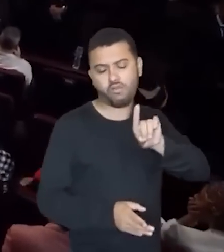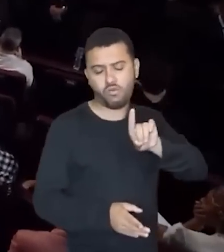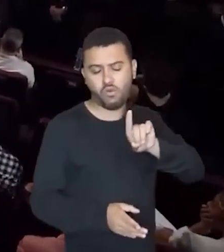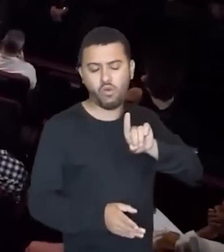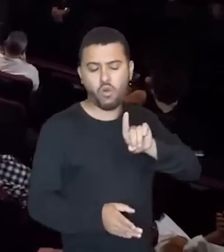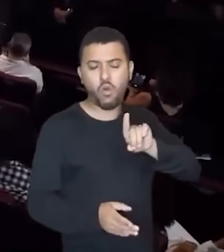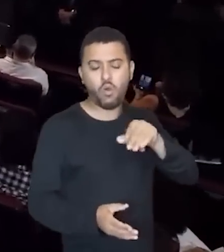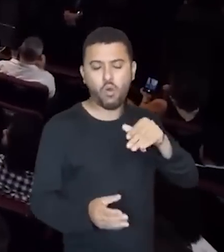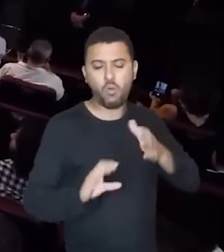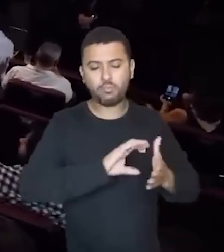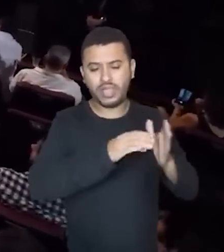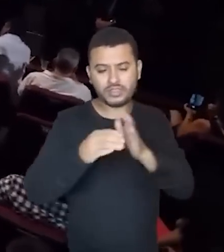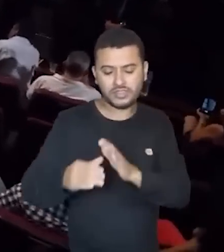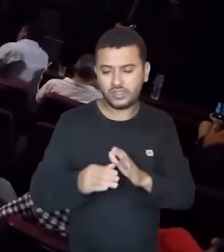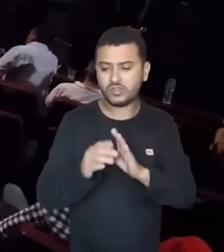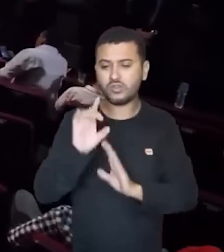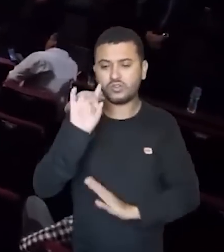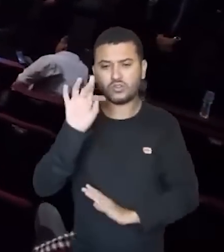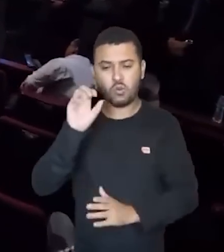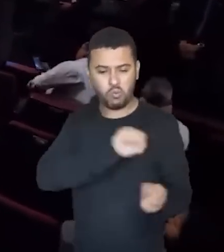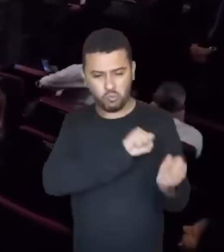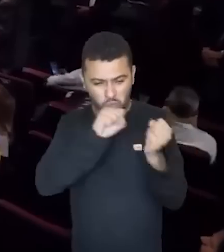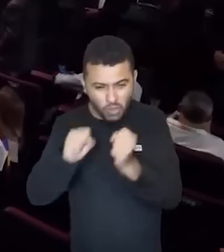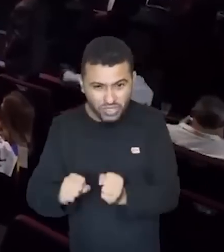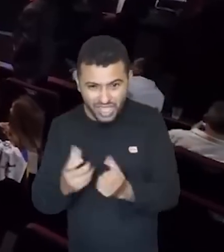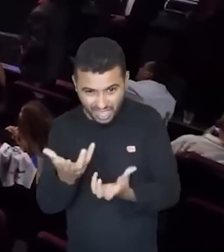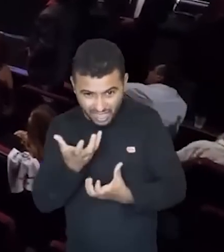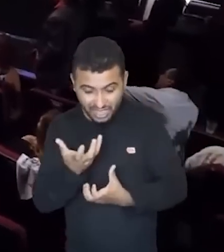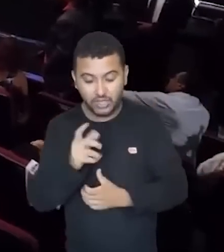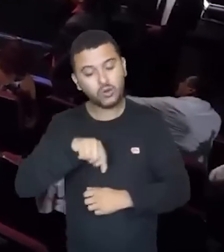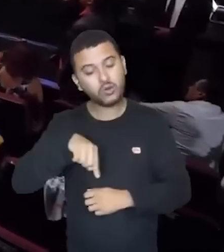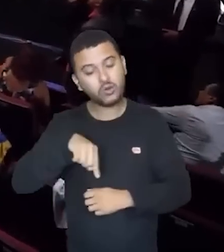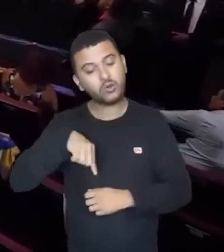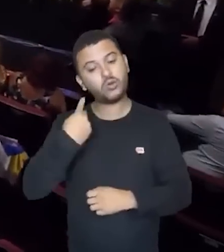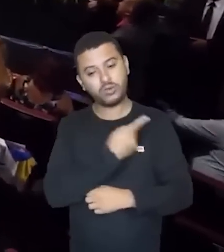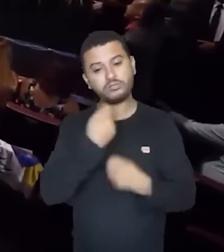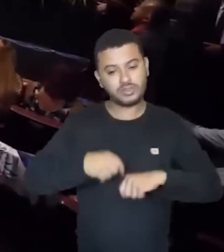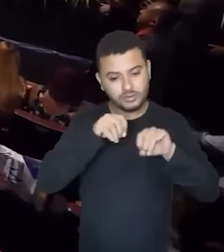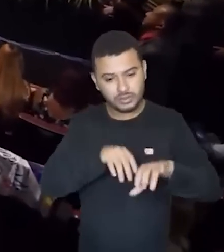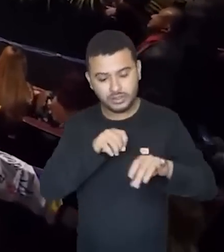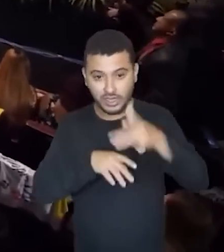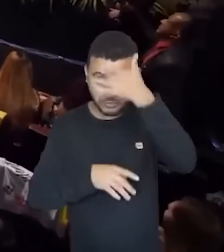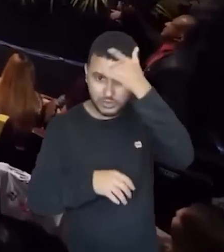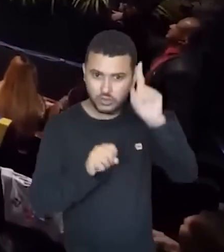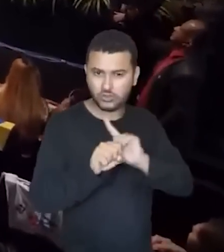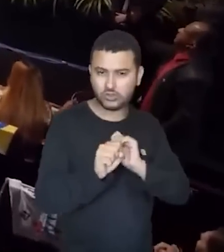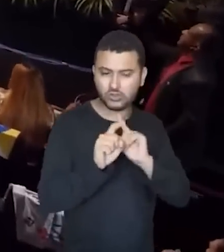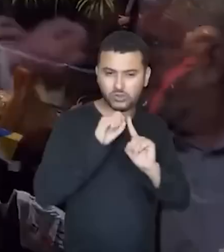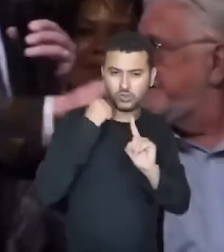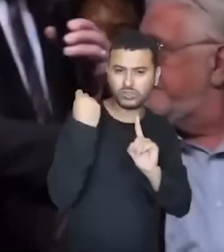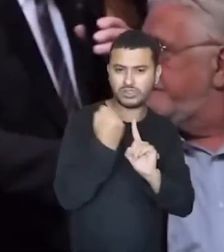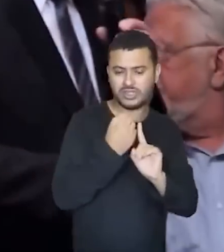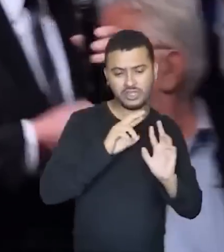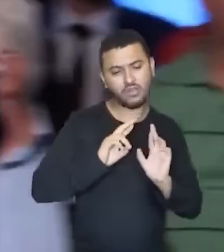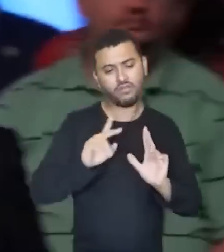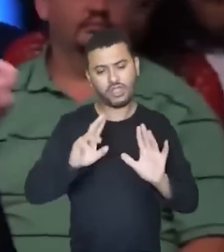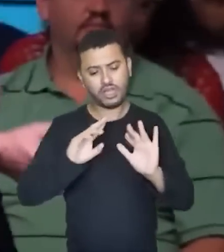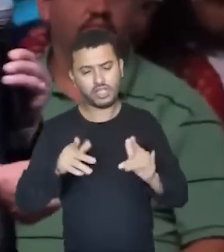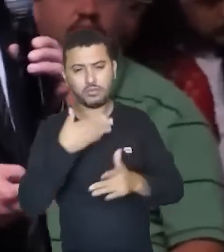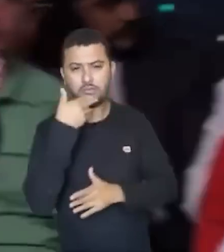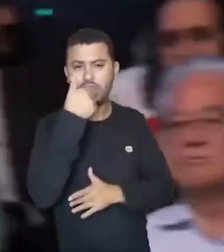político apenas não disputa o poder. Nós temos que ensinar coisas diferentes para a sociedade. E, sobretudo, aprender com